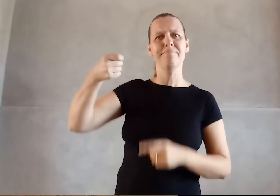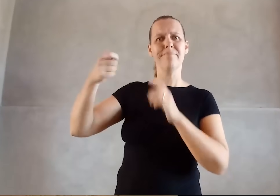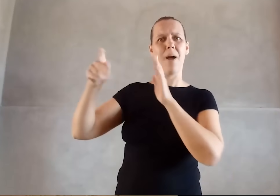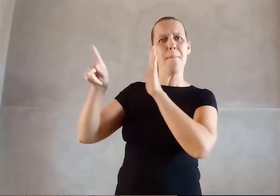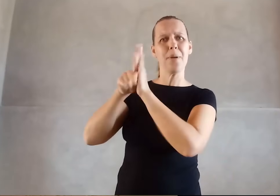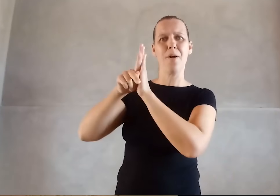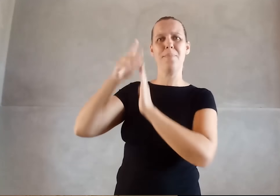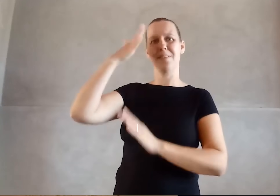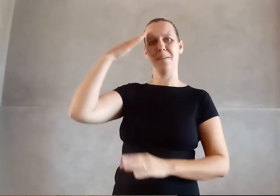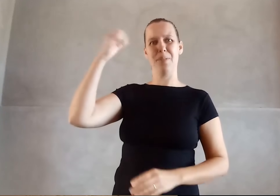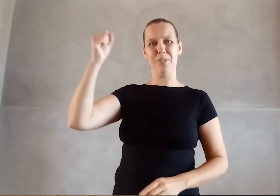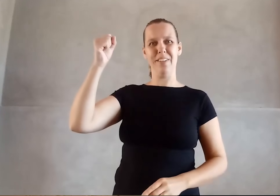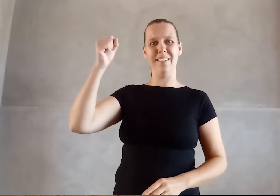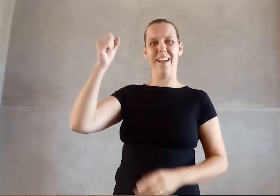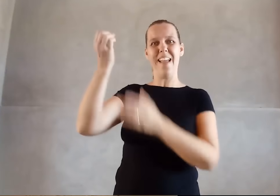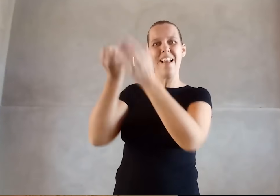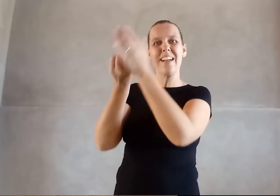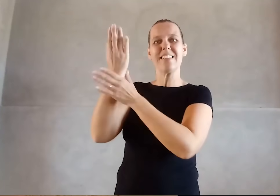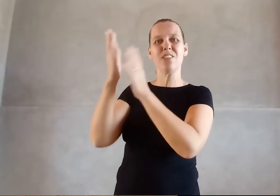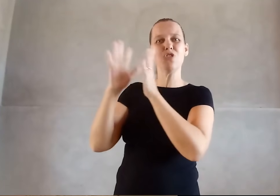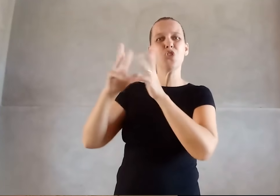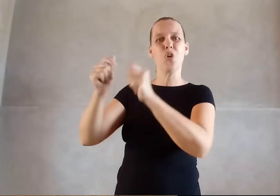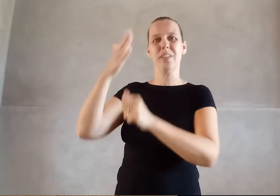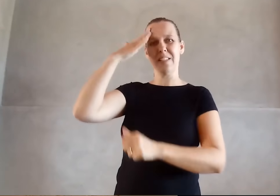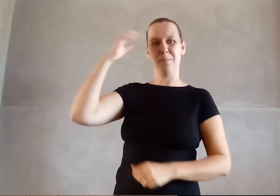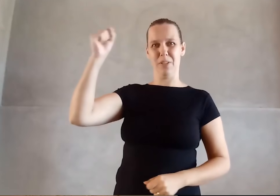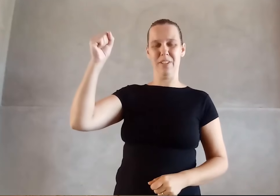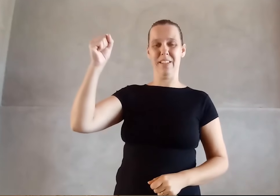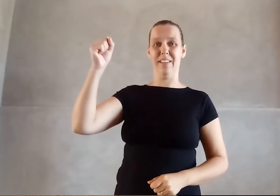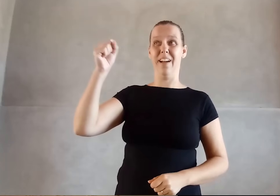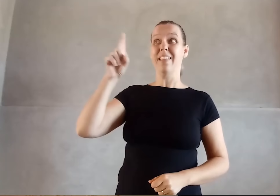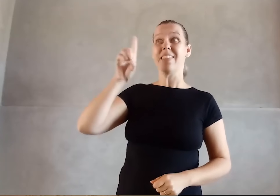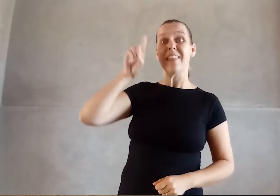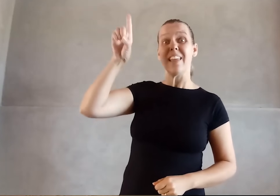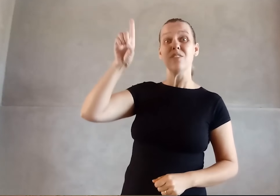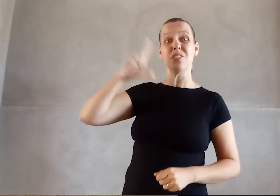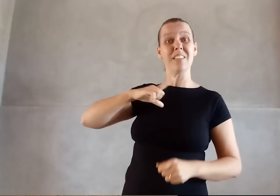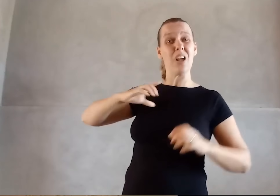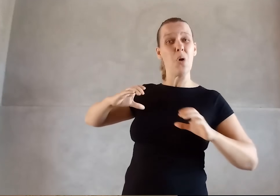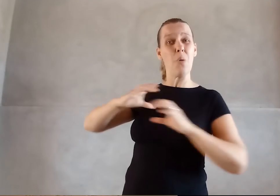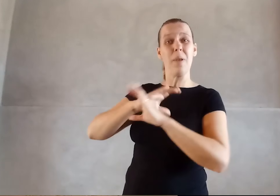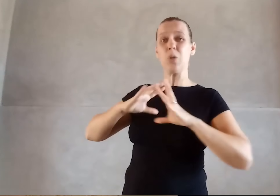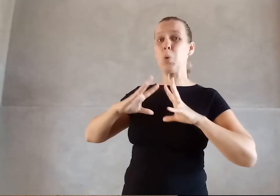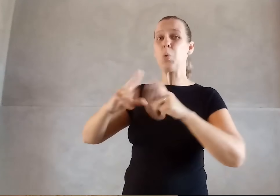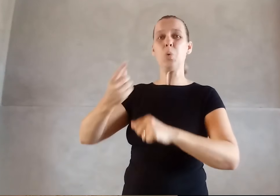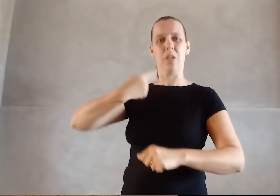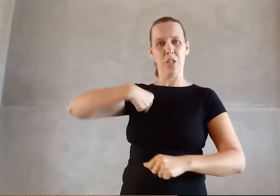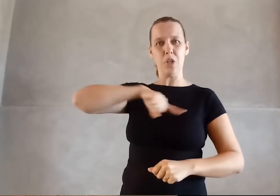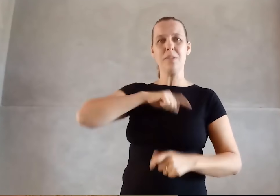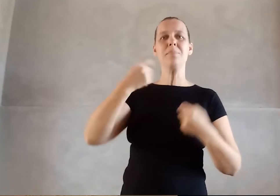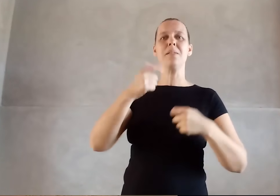Ele é a fonte de toda a sabedoria. Ele é a própria sabedoria. Então, pedir a Deus é